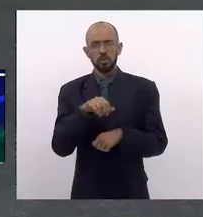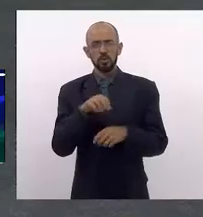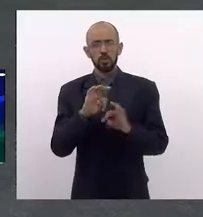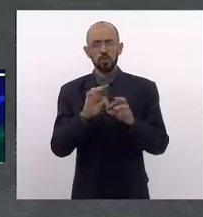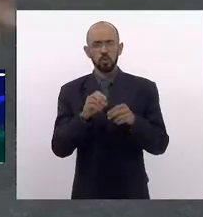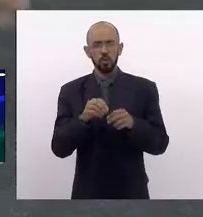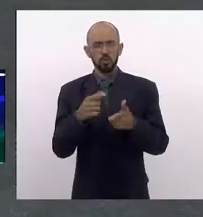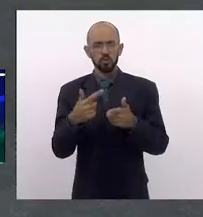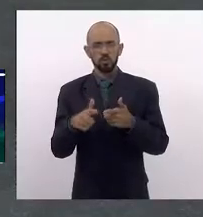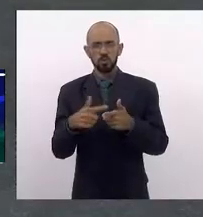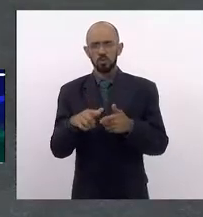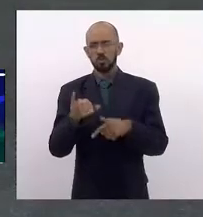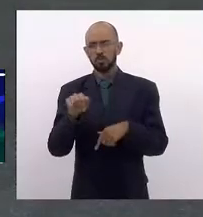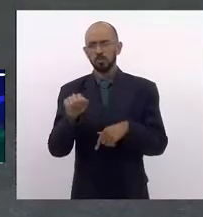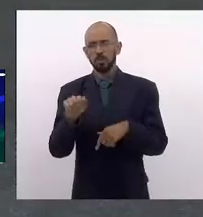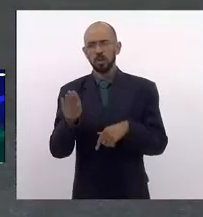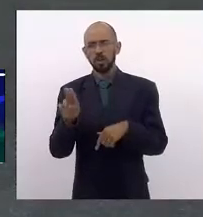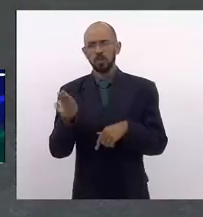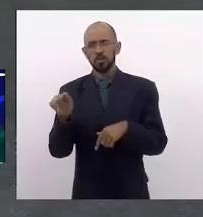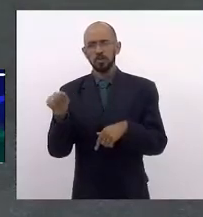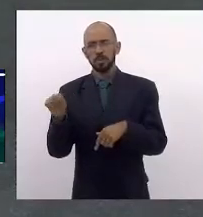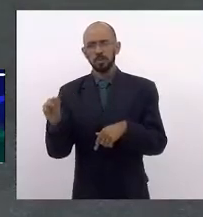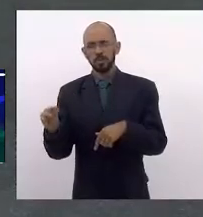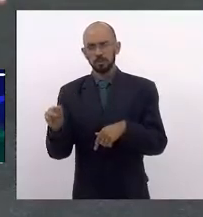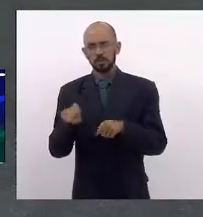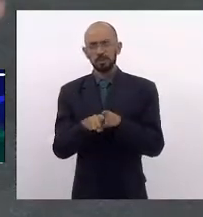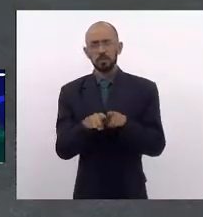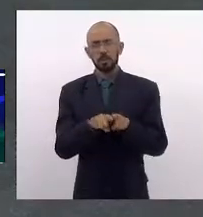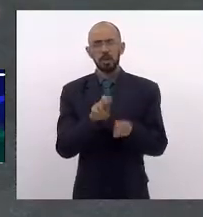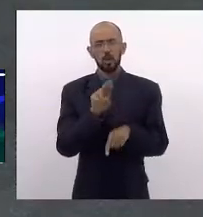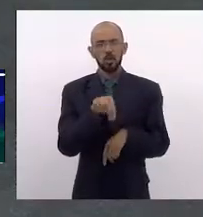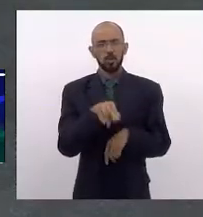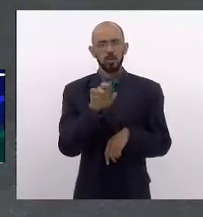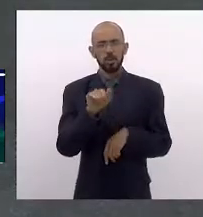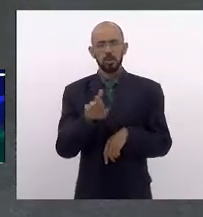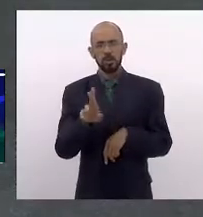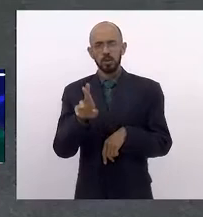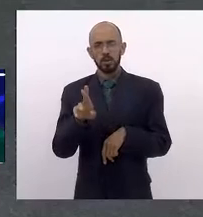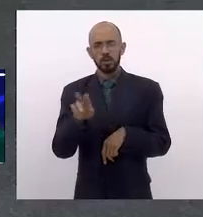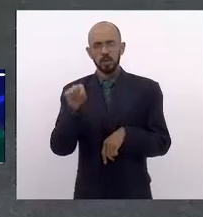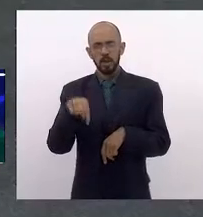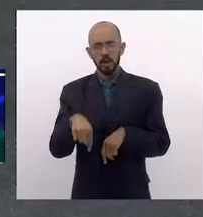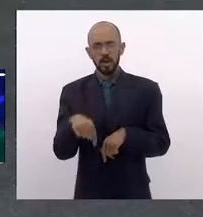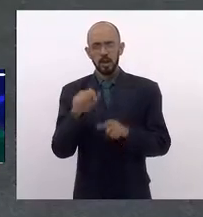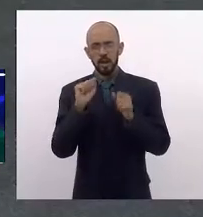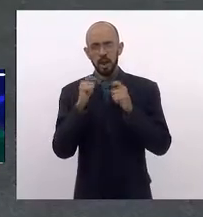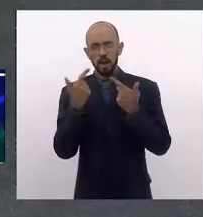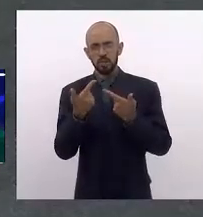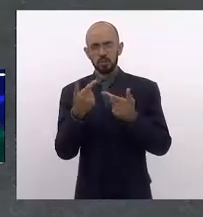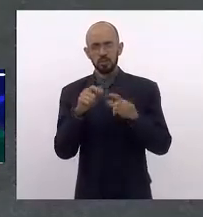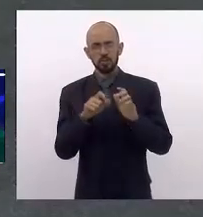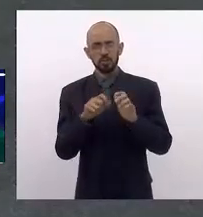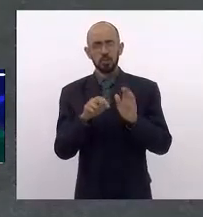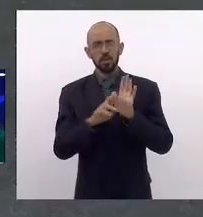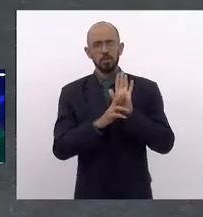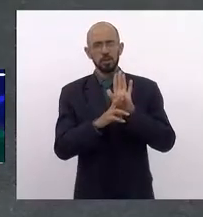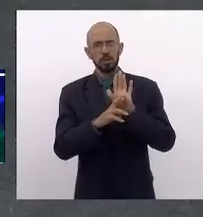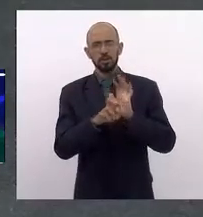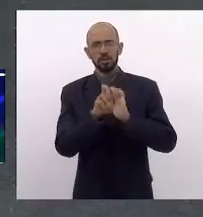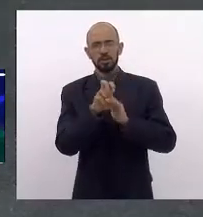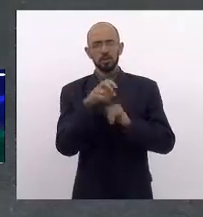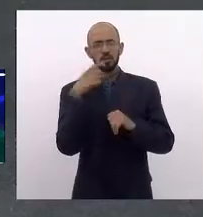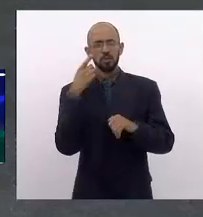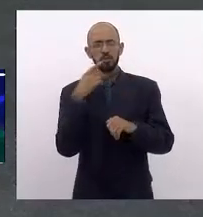que foram comprovados através do tribunal nisto que essa casa aqui fez representar através de cinco deputados que